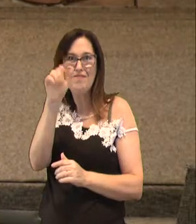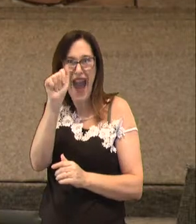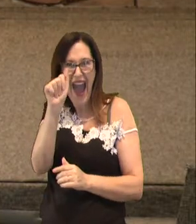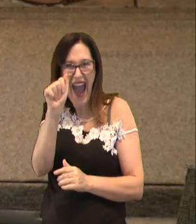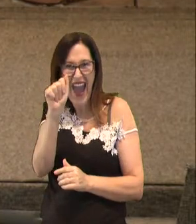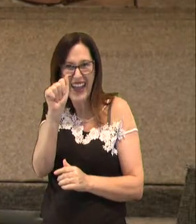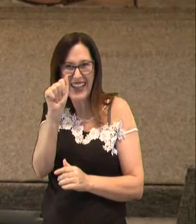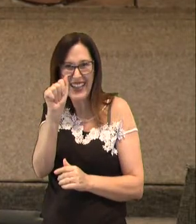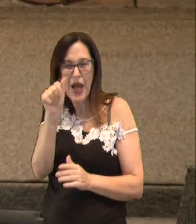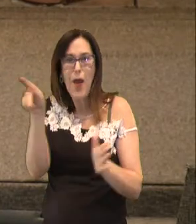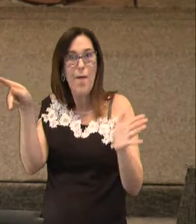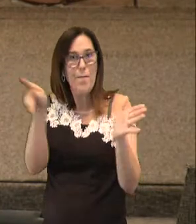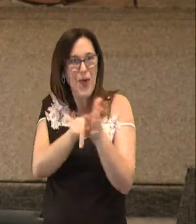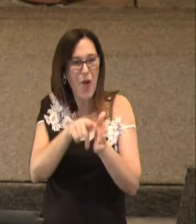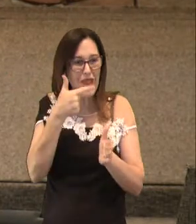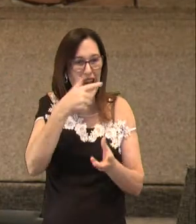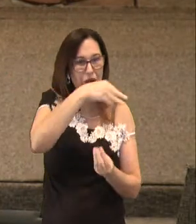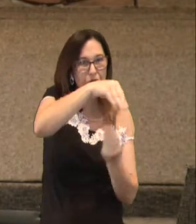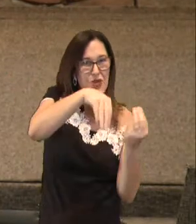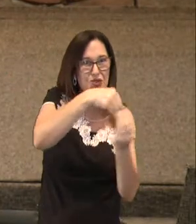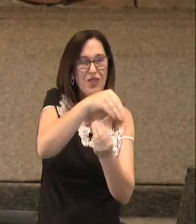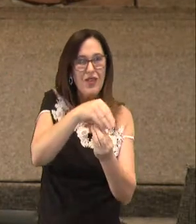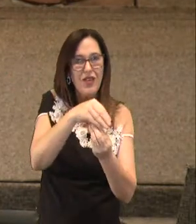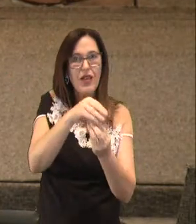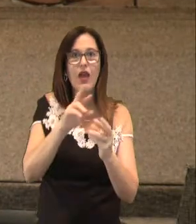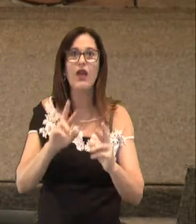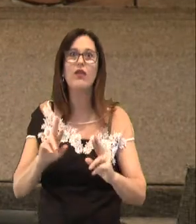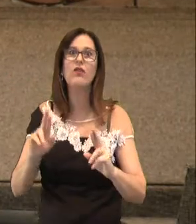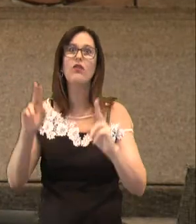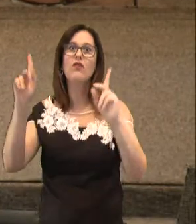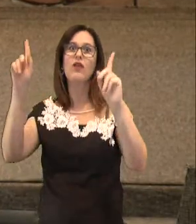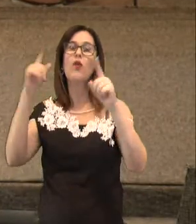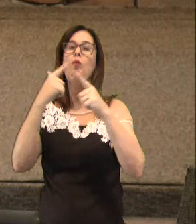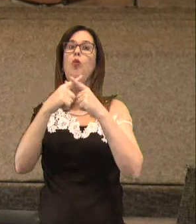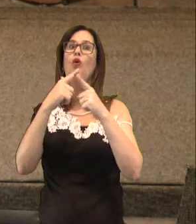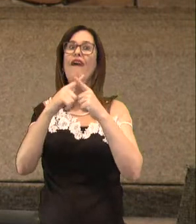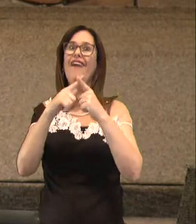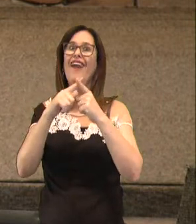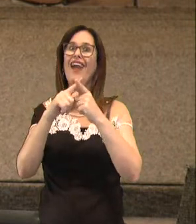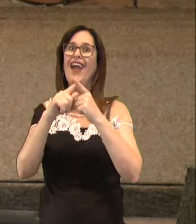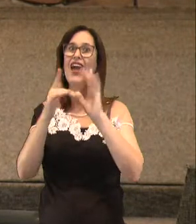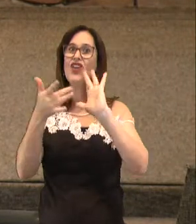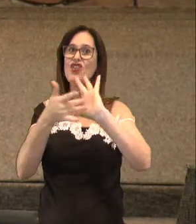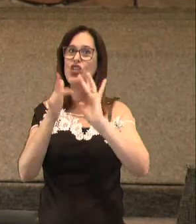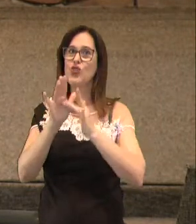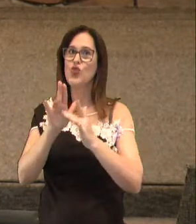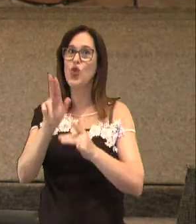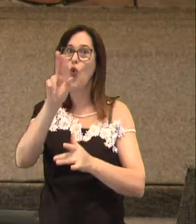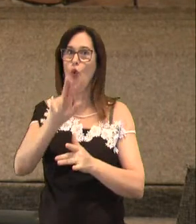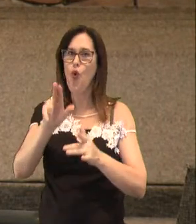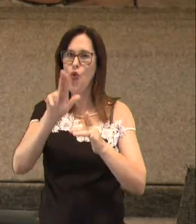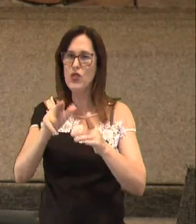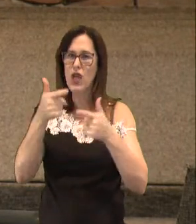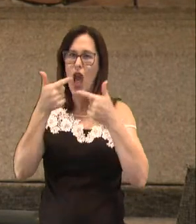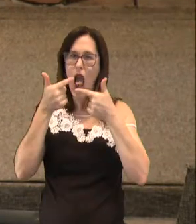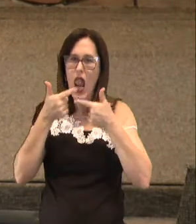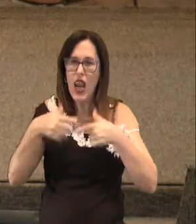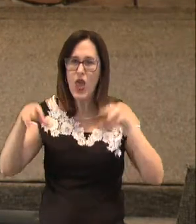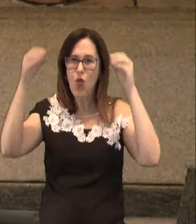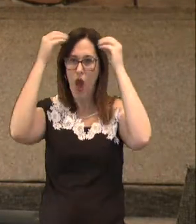aramaico. E isso faz toda a diferença. Jesus não usa uma linguagem formal,